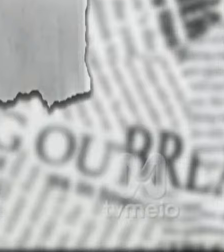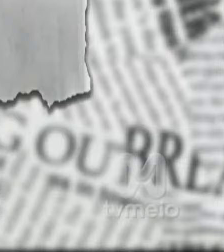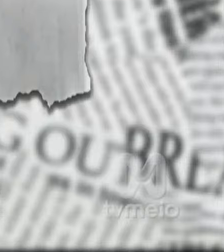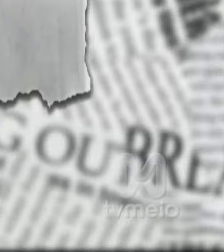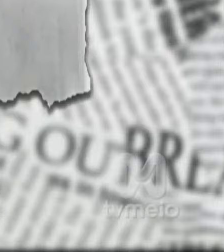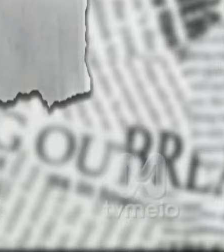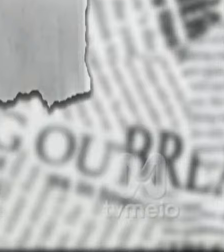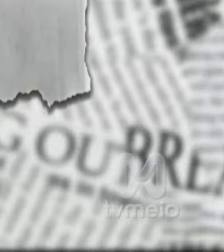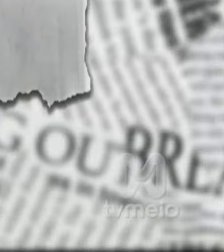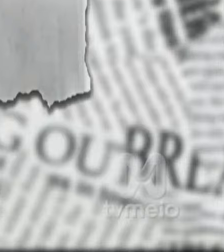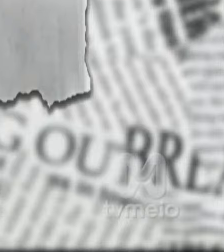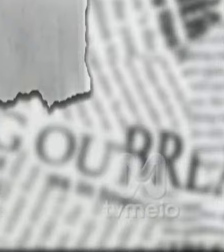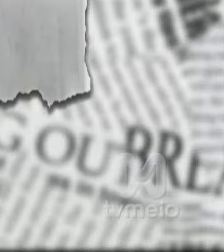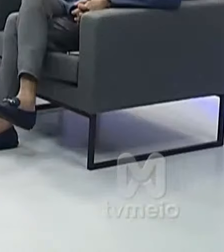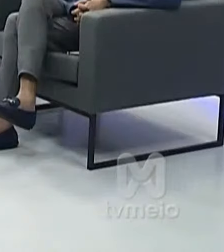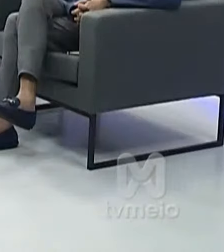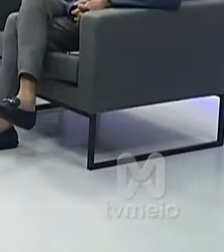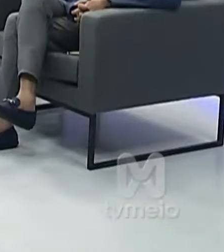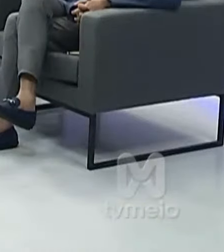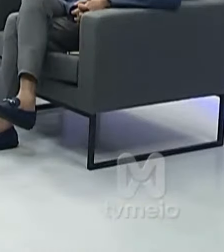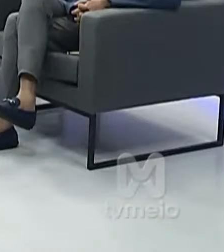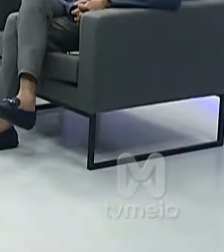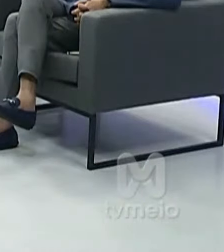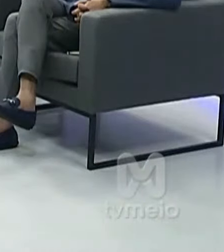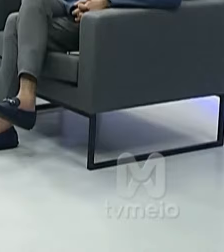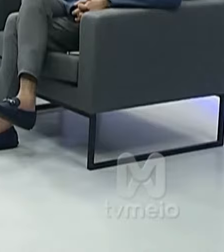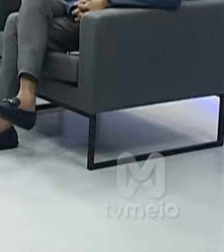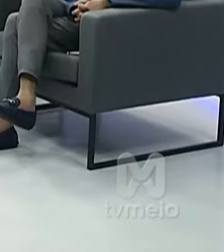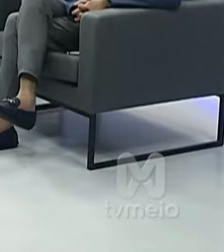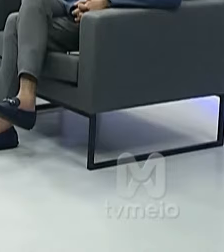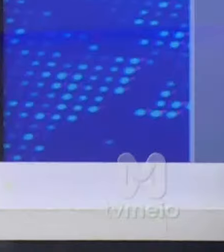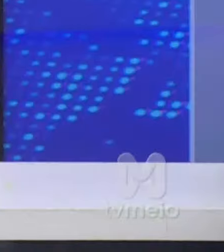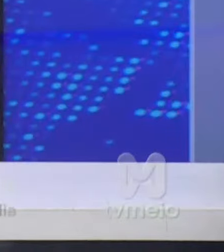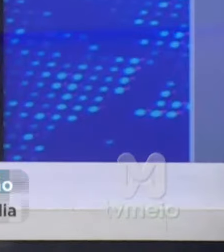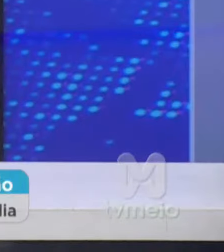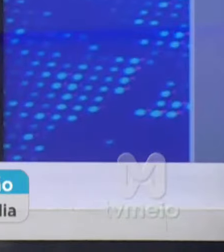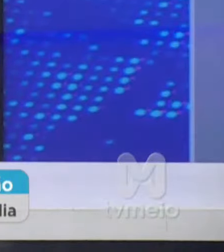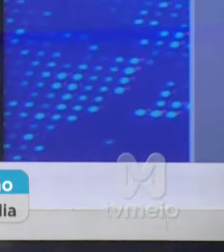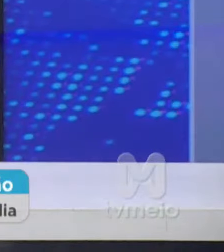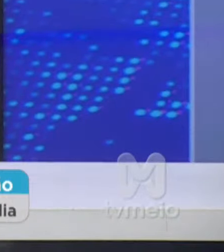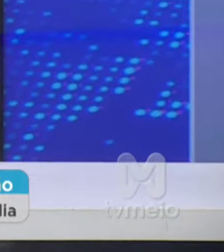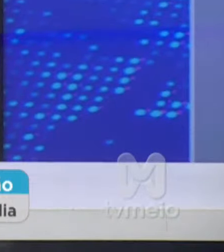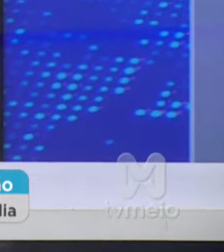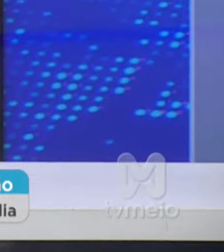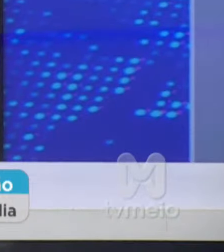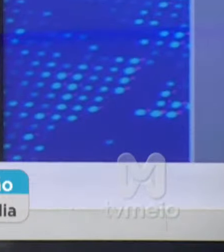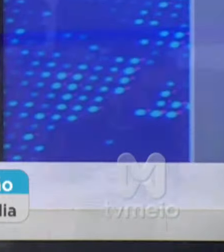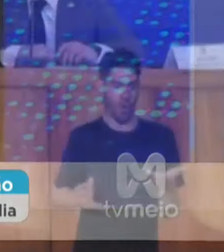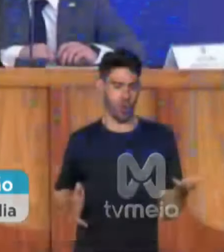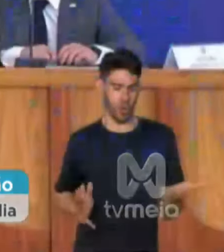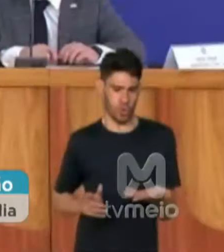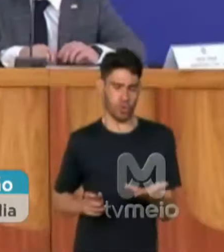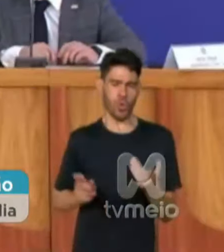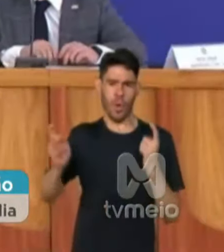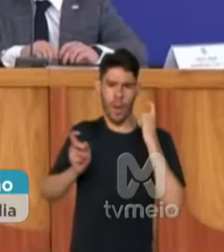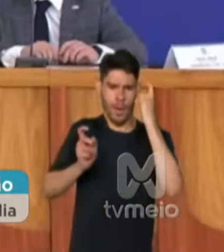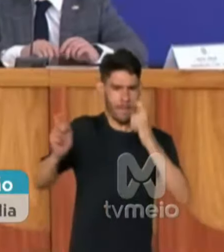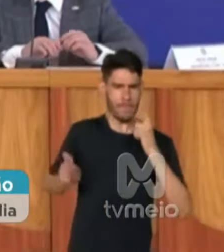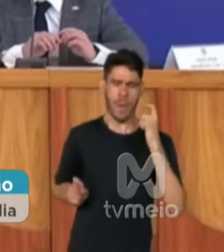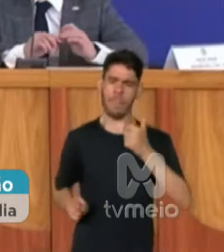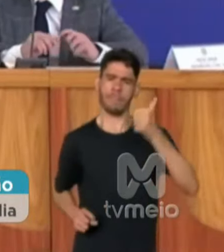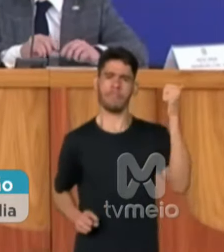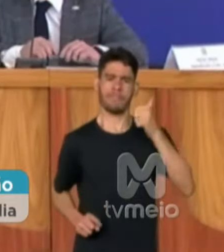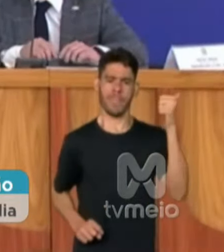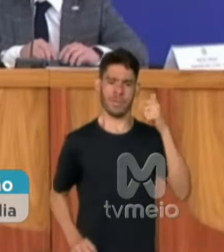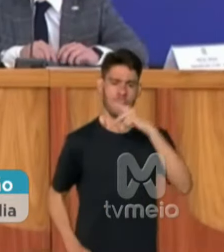Itália vamos ver o que O Advogado Geral da União falou ção primeira do